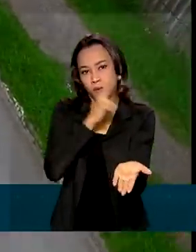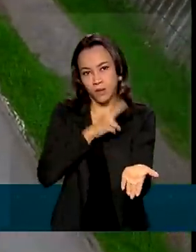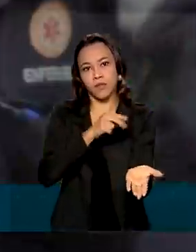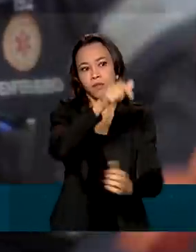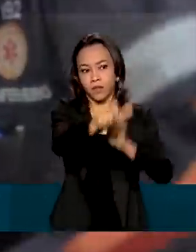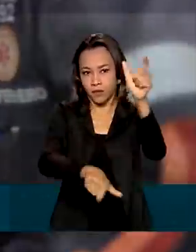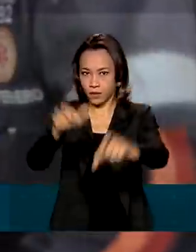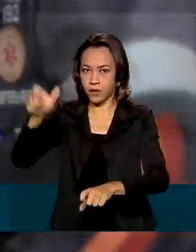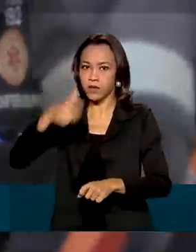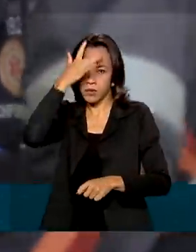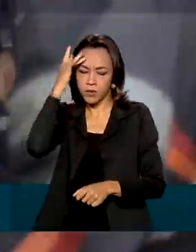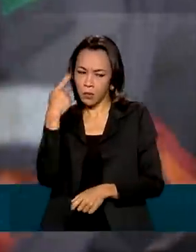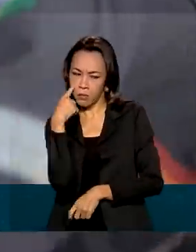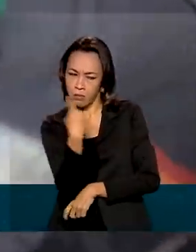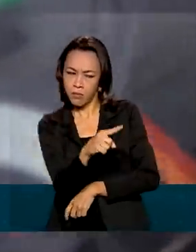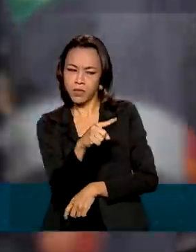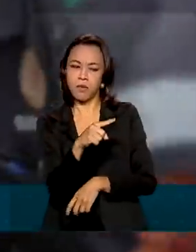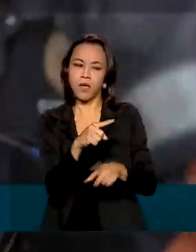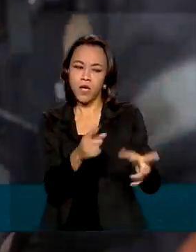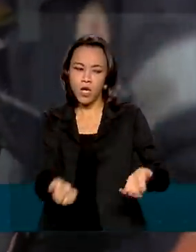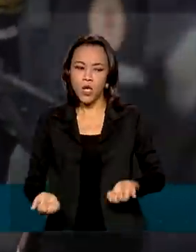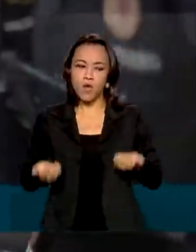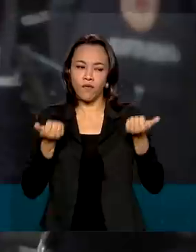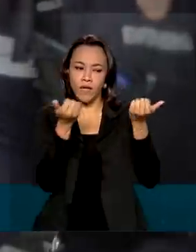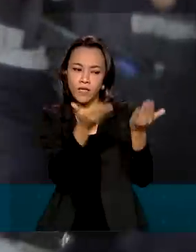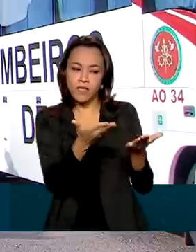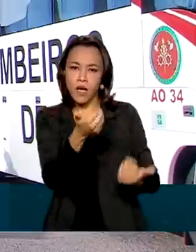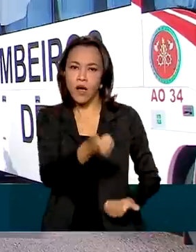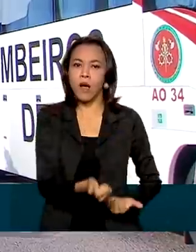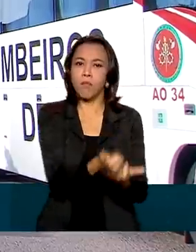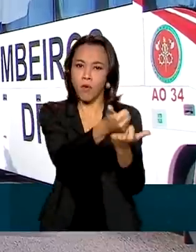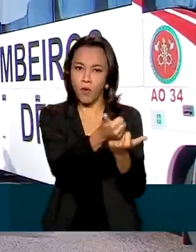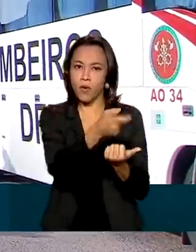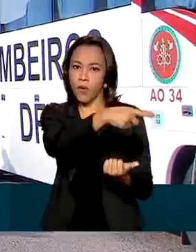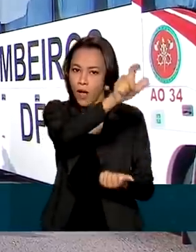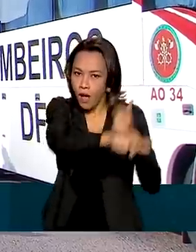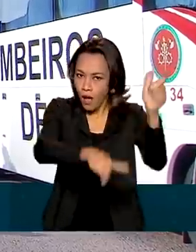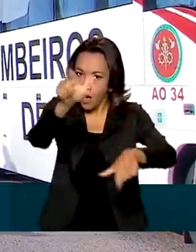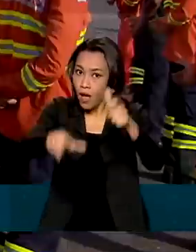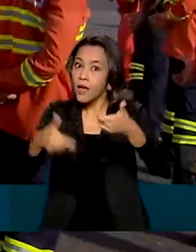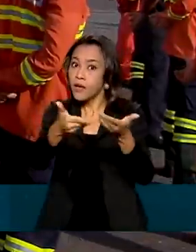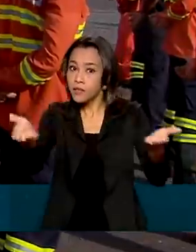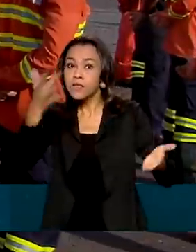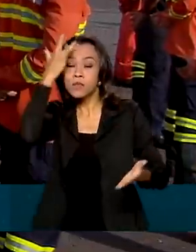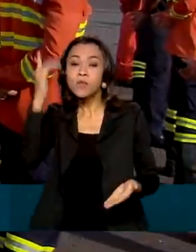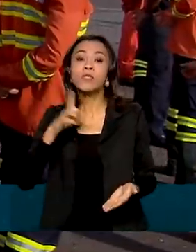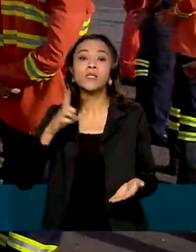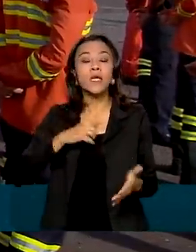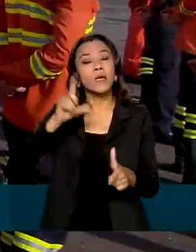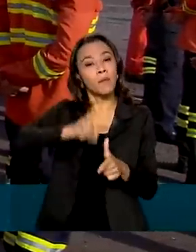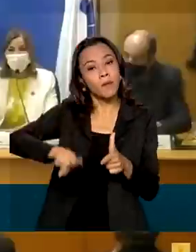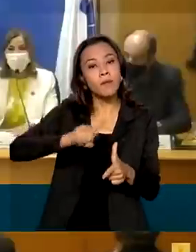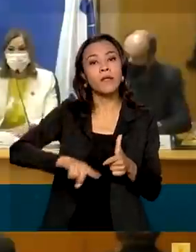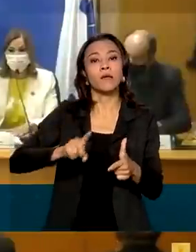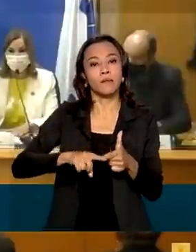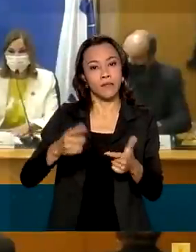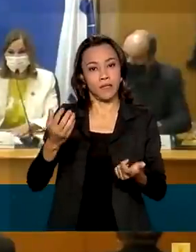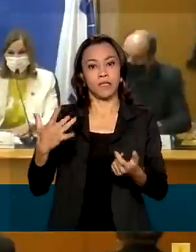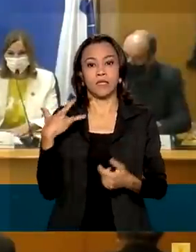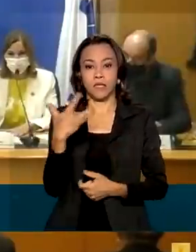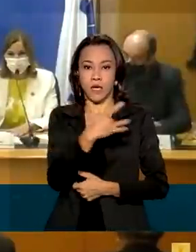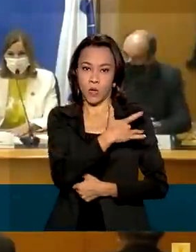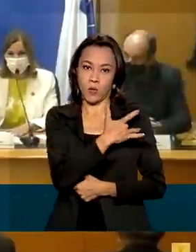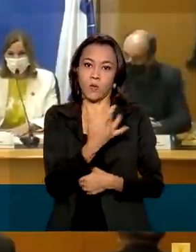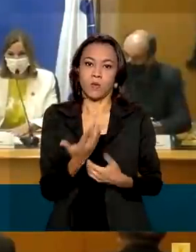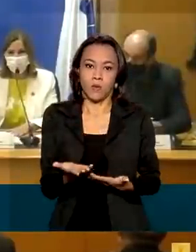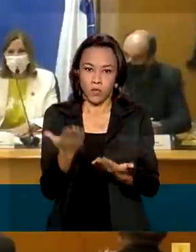para que possam identificar e oferecer assistência adequada aos pacientes com problemas de saúde mental. Serão